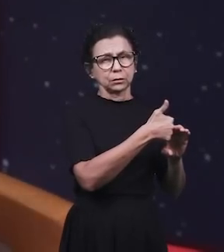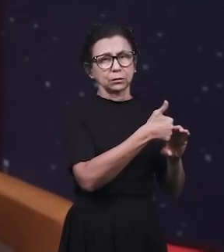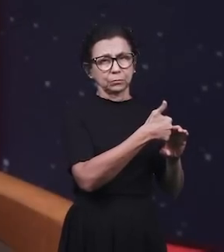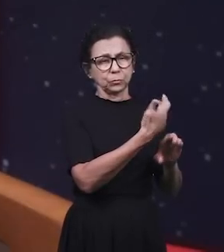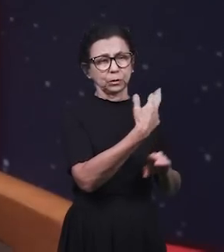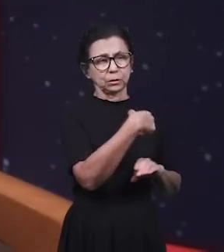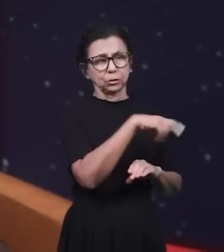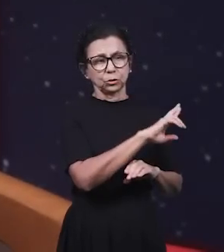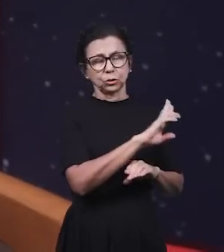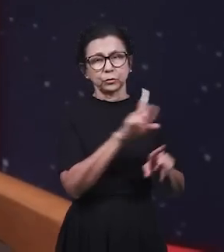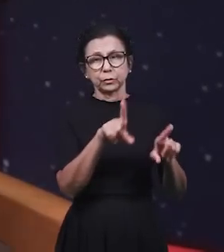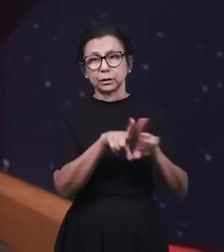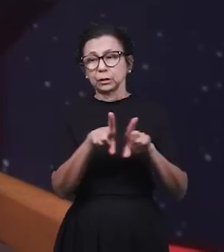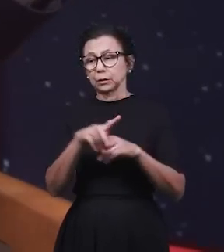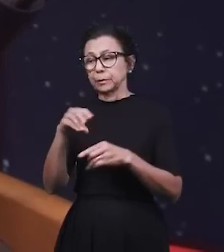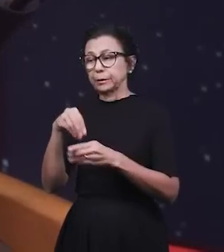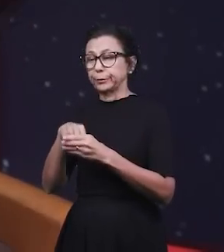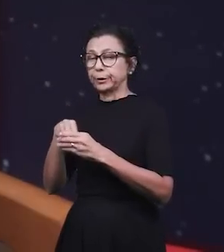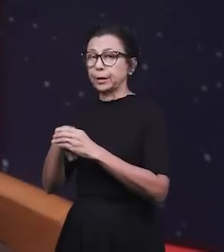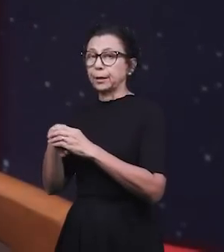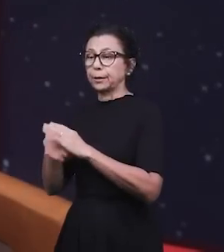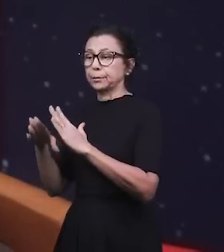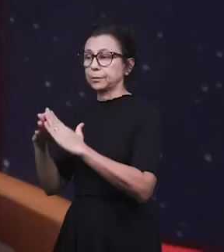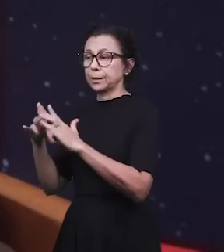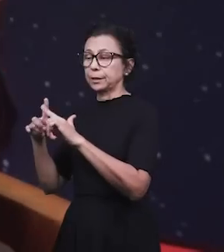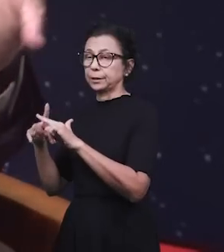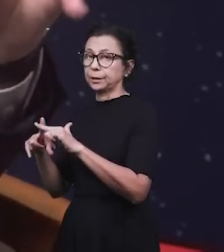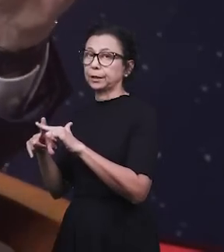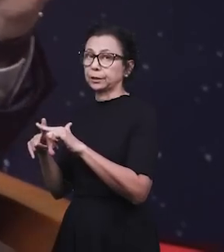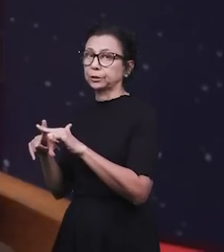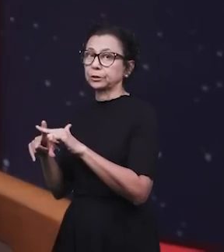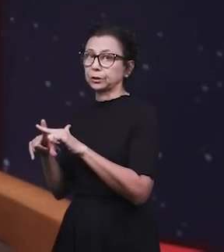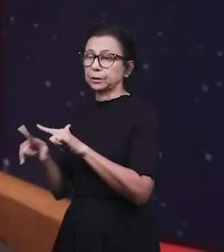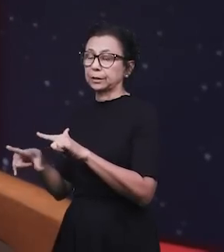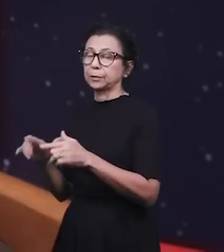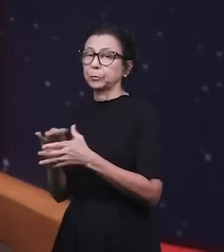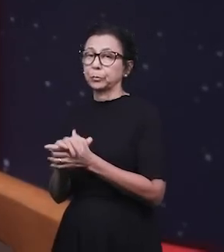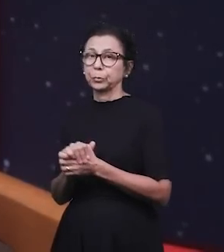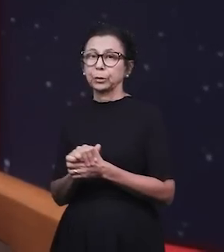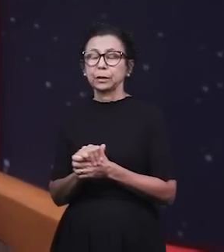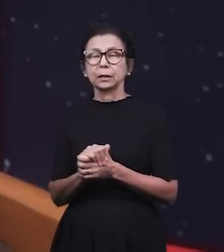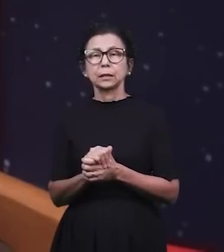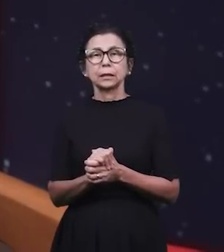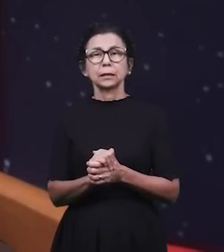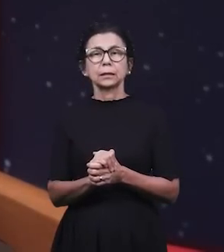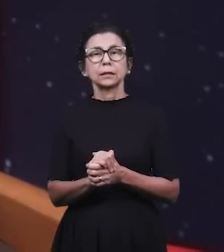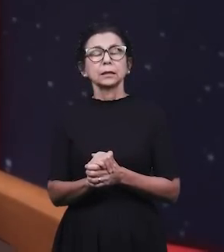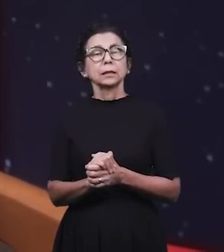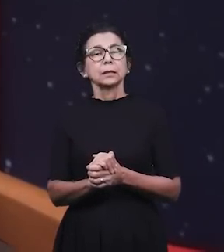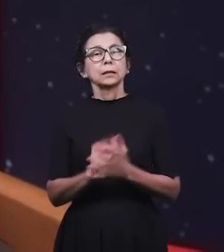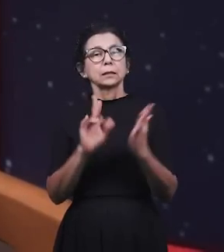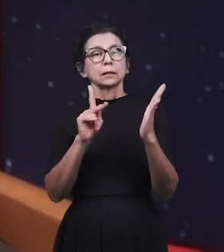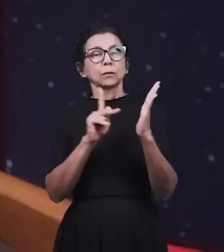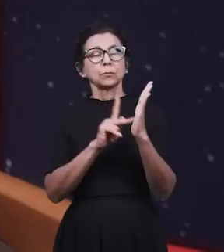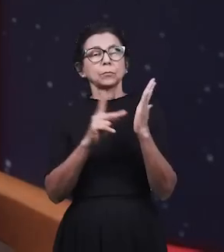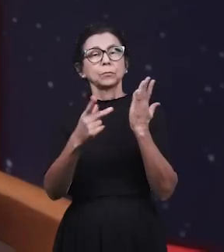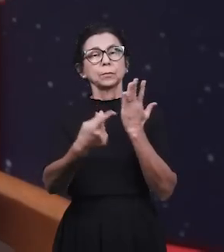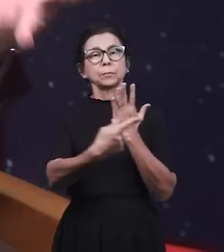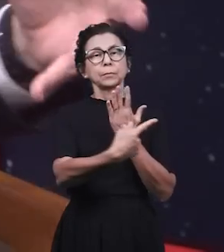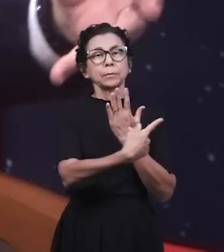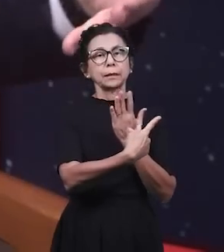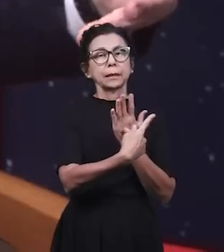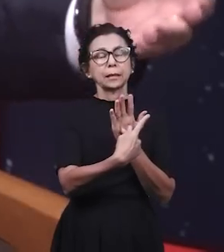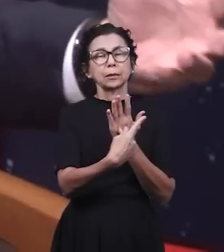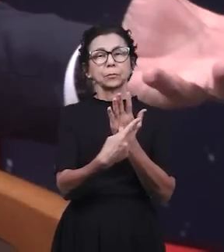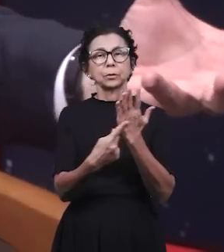aquela parábola do joio e do trigo. Ou seja, no meio do trigo você tem o joio. É apostasia aqui. É